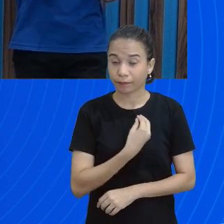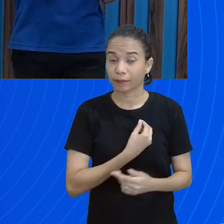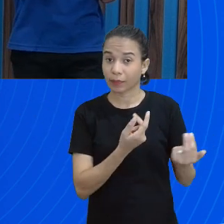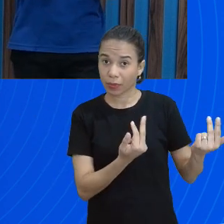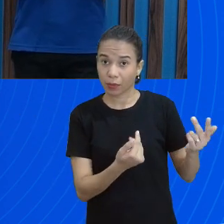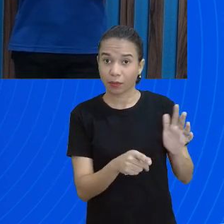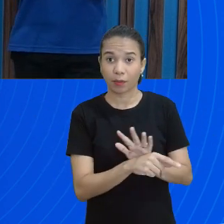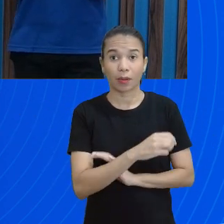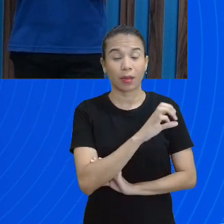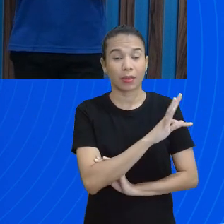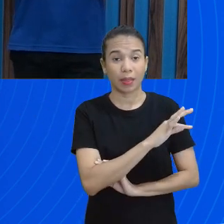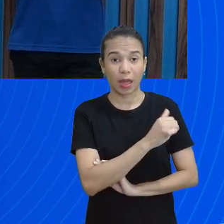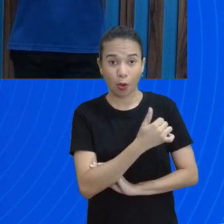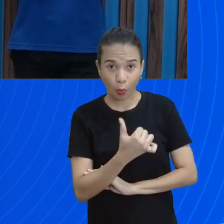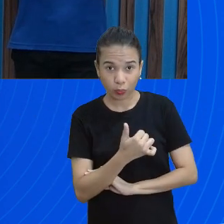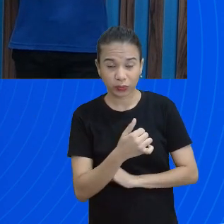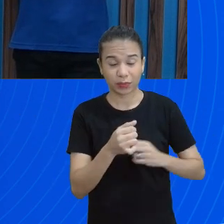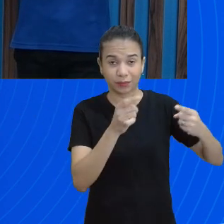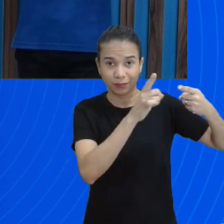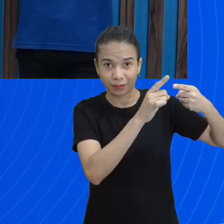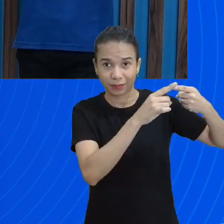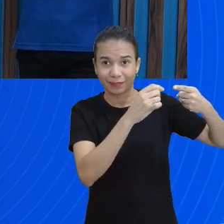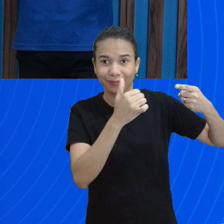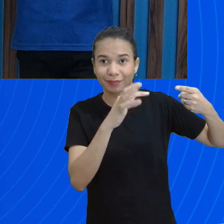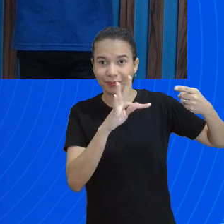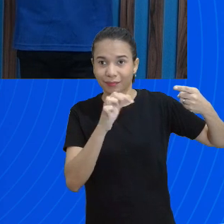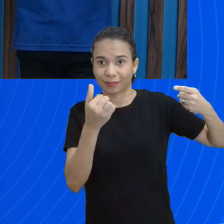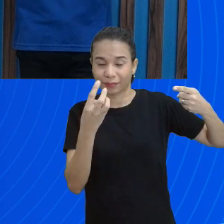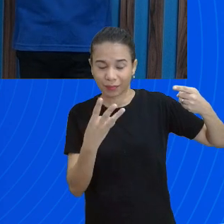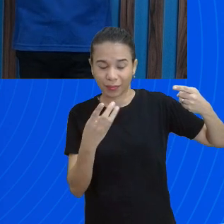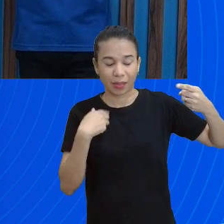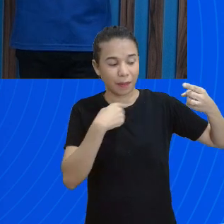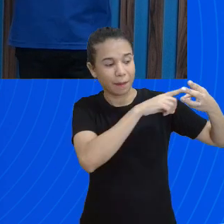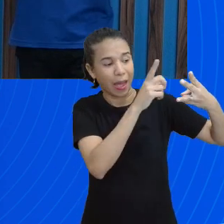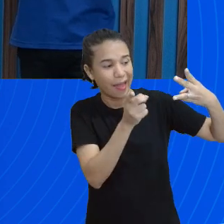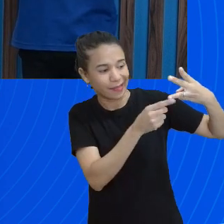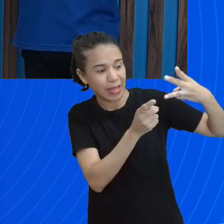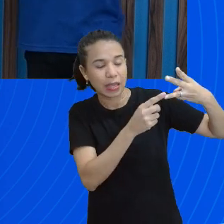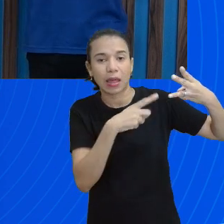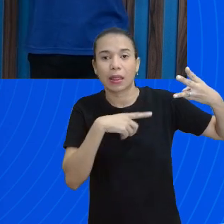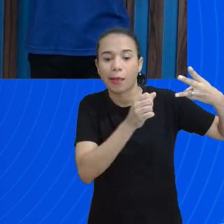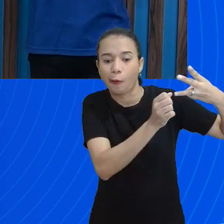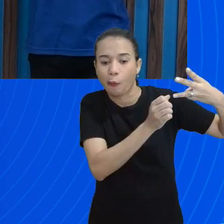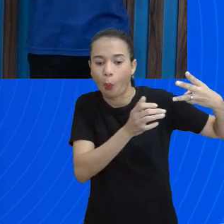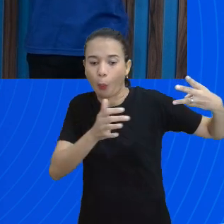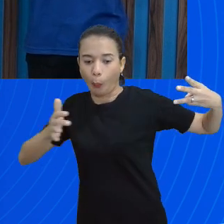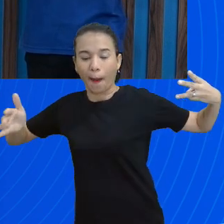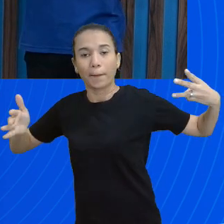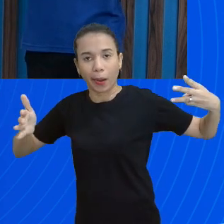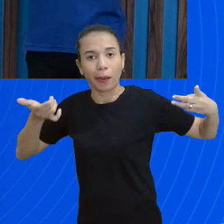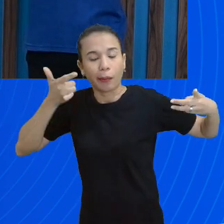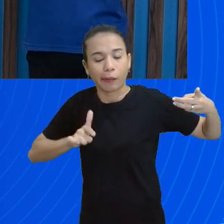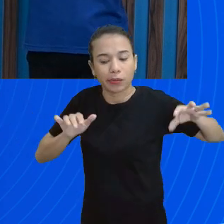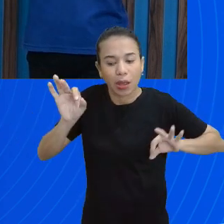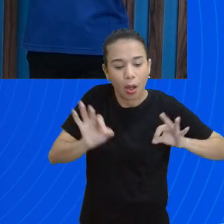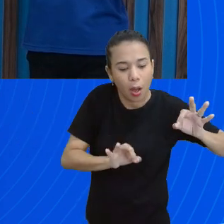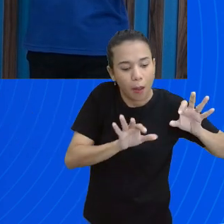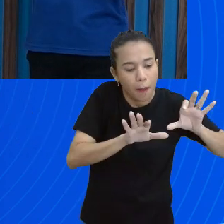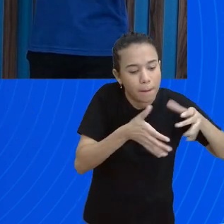que a T11 e a T13. Só que aí a gente tem uma janela, digamos assim, maior, né, para poder